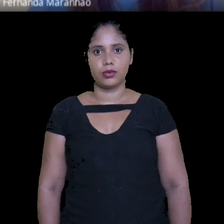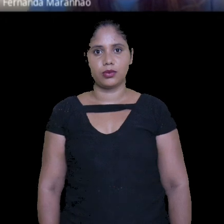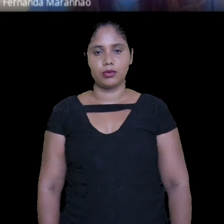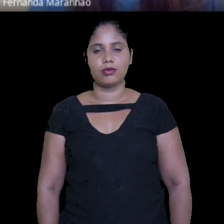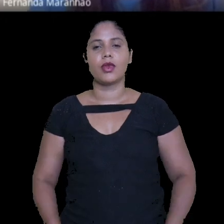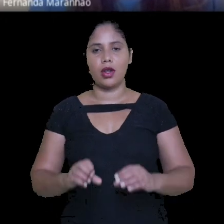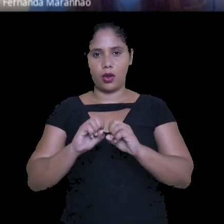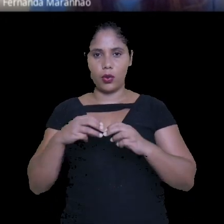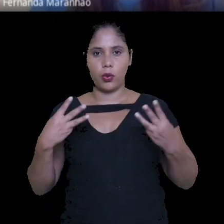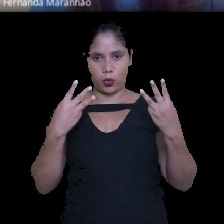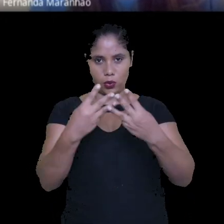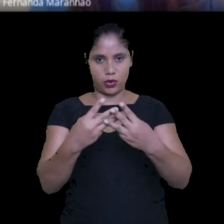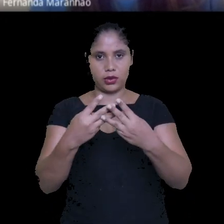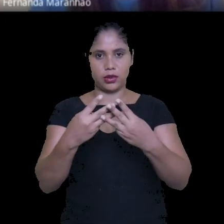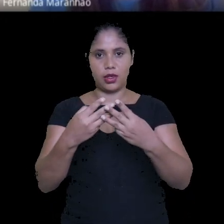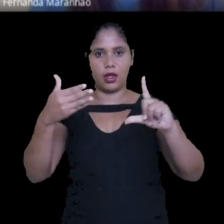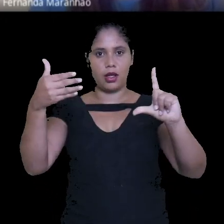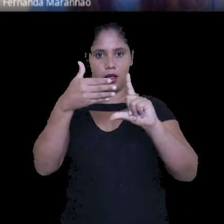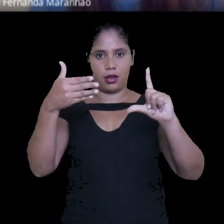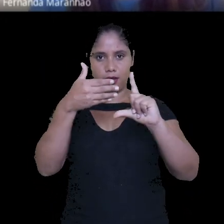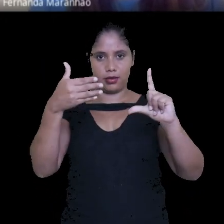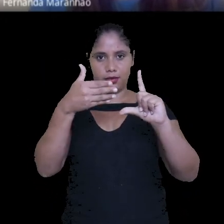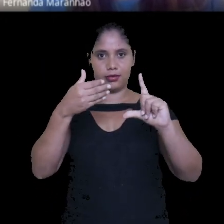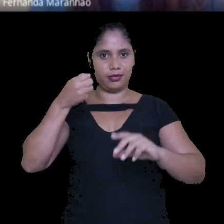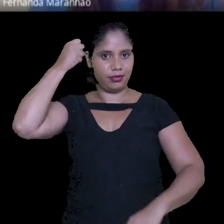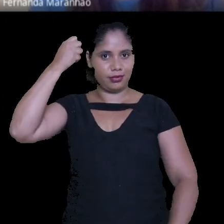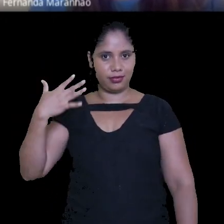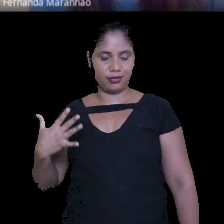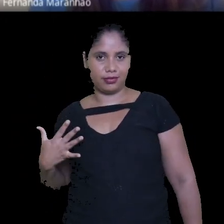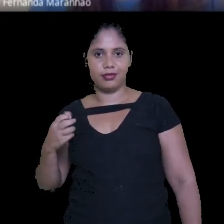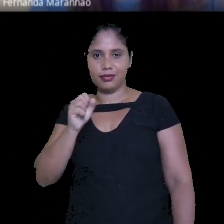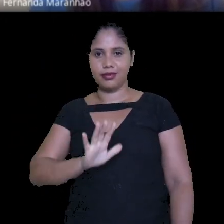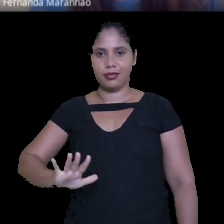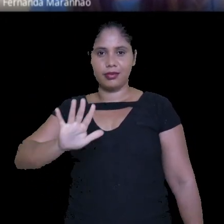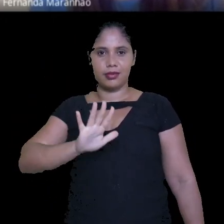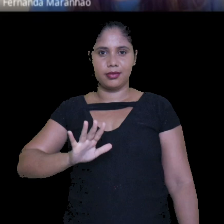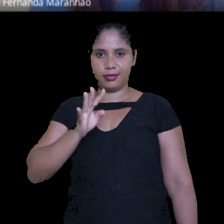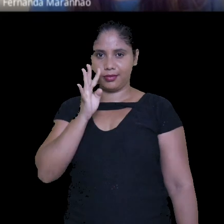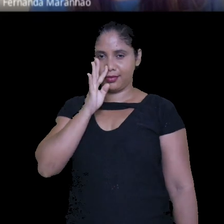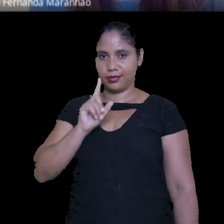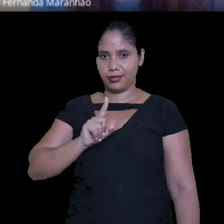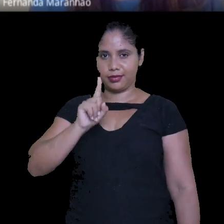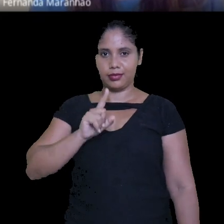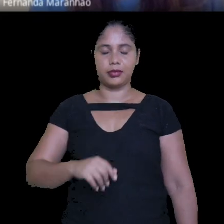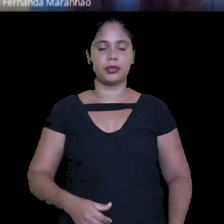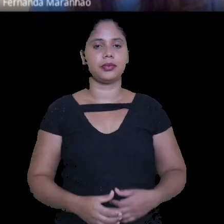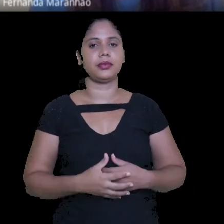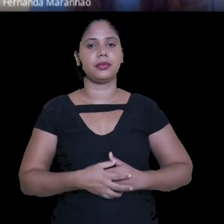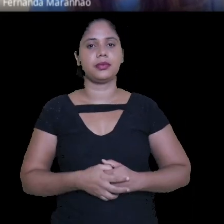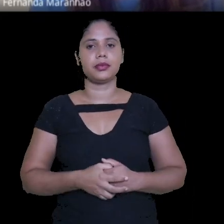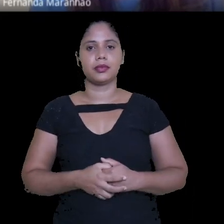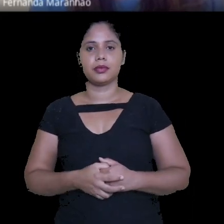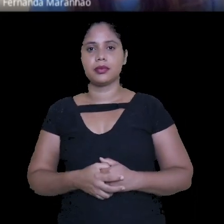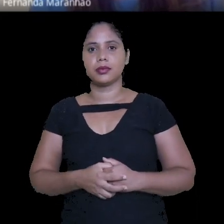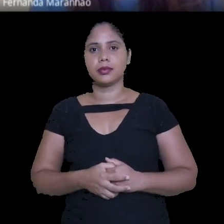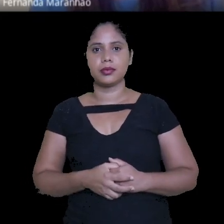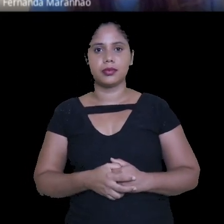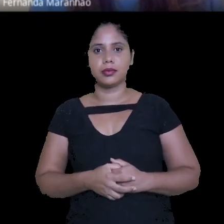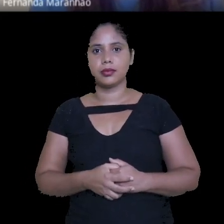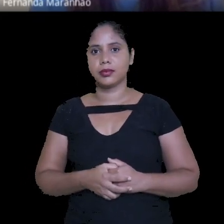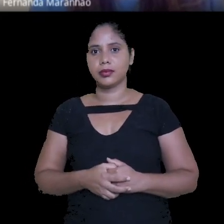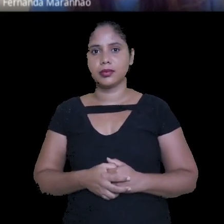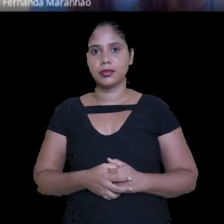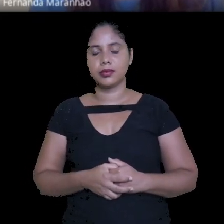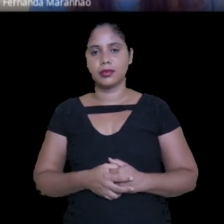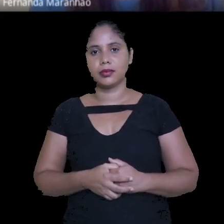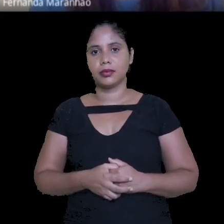nosso slide inicial é a apresentação do nome do nosso curso. No centro do slide, a